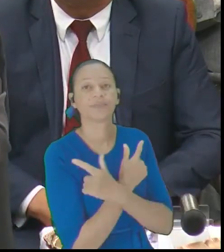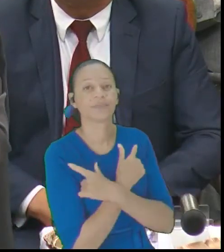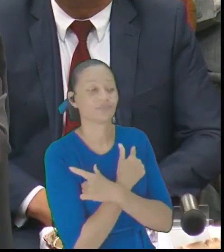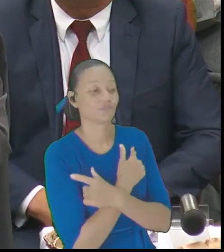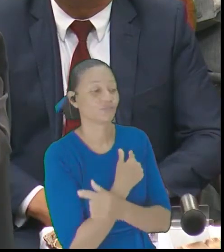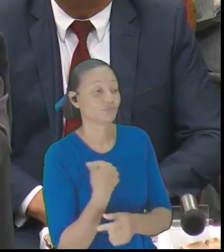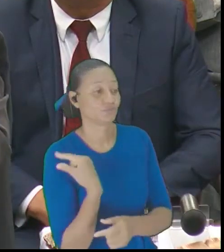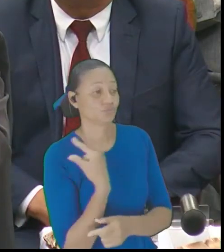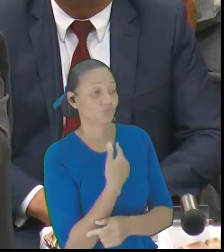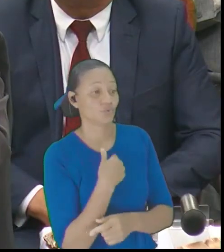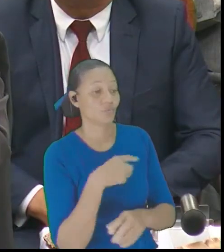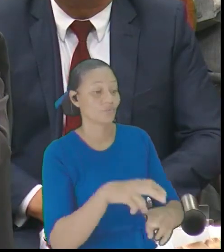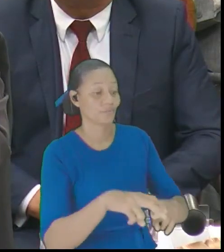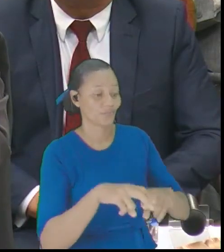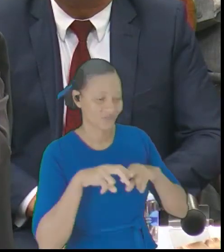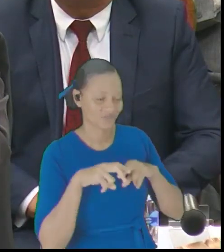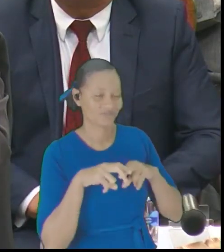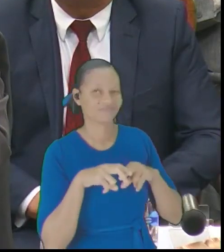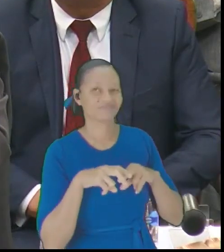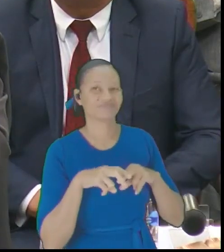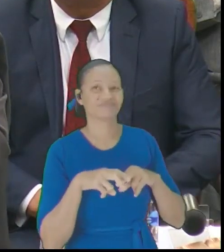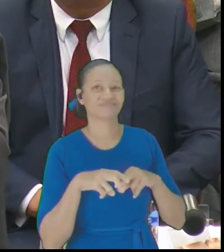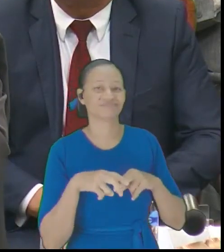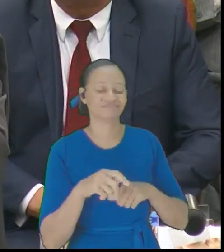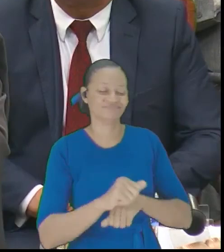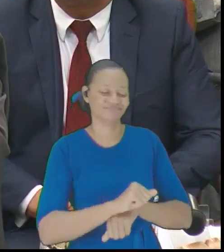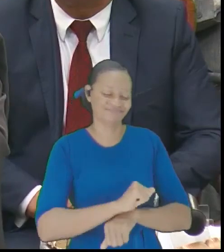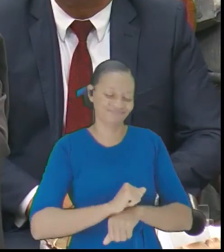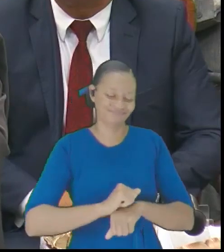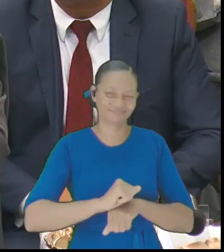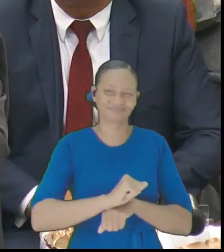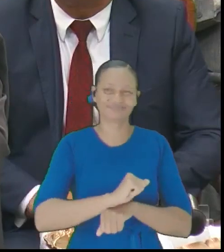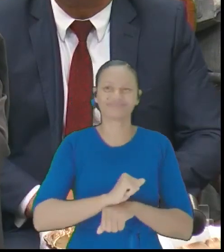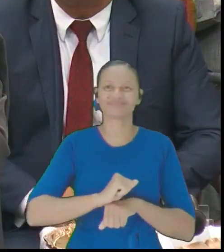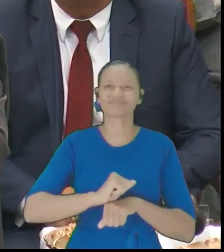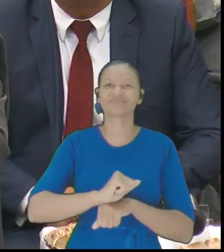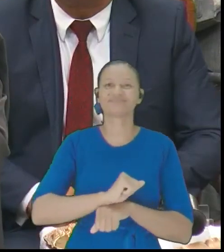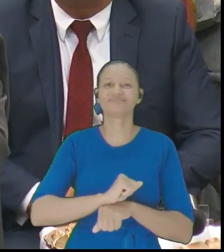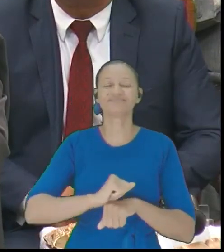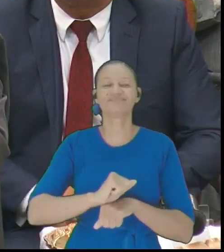Nós viemos por causa de quem? De Abraão.